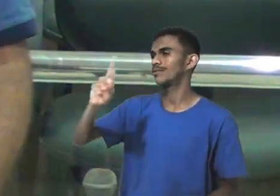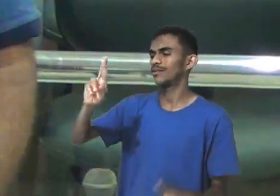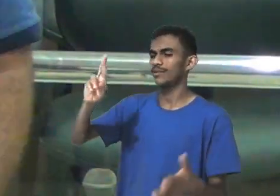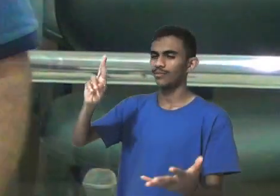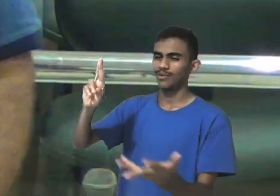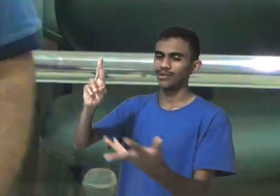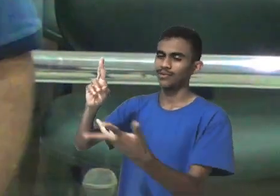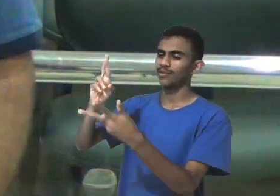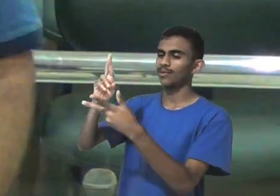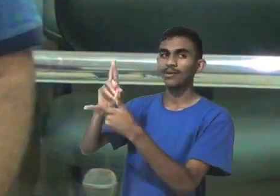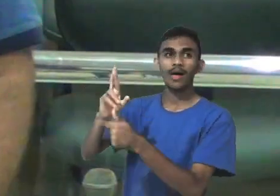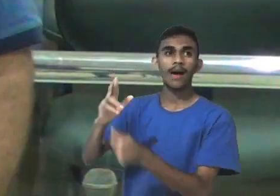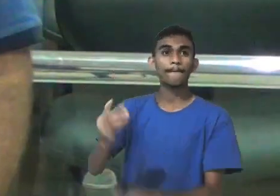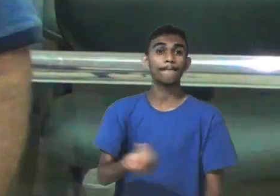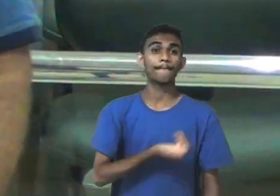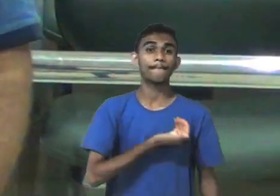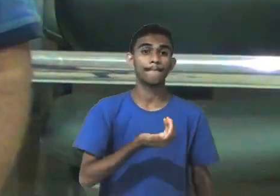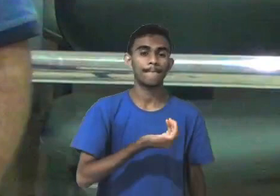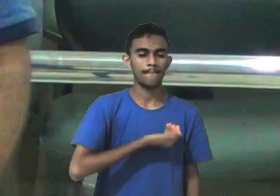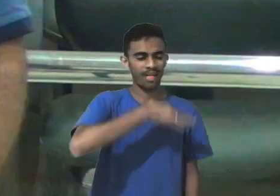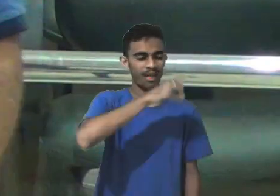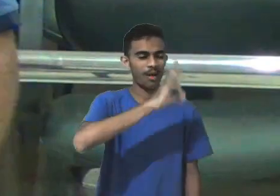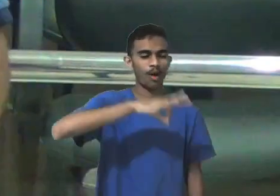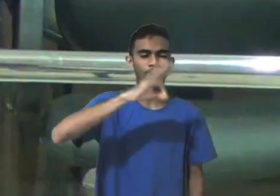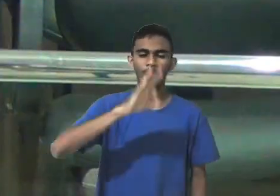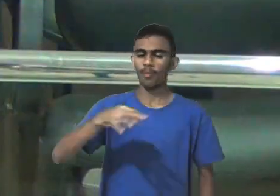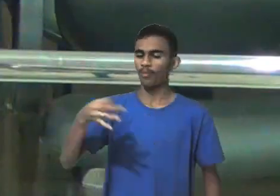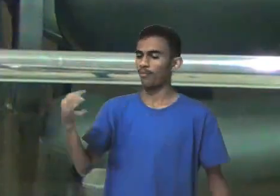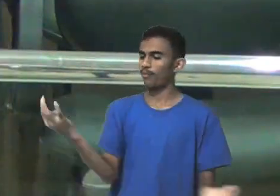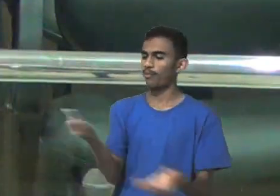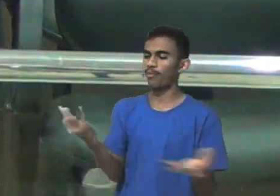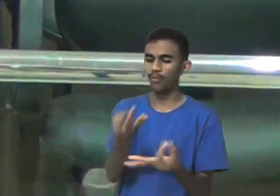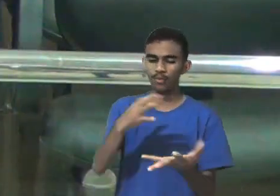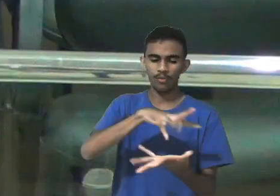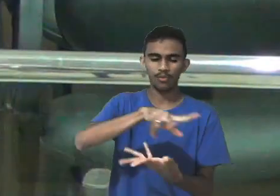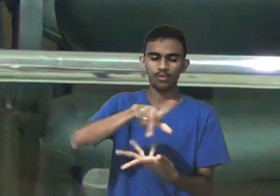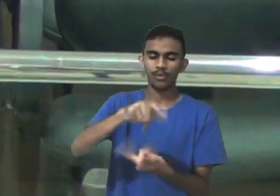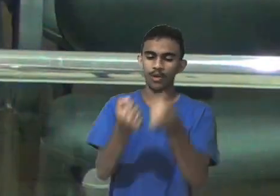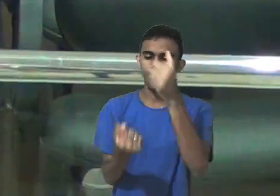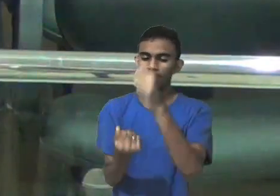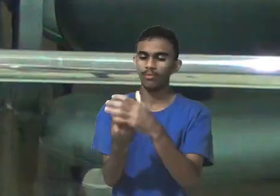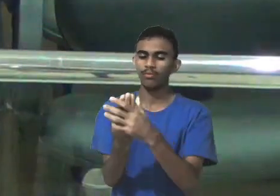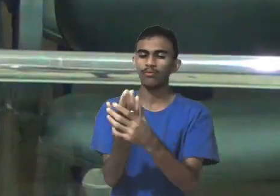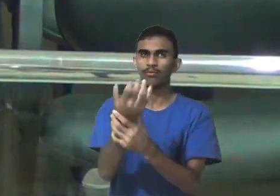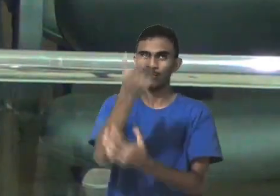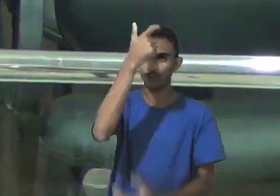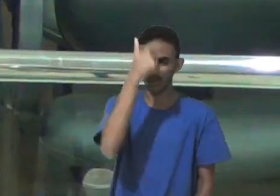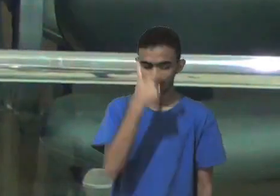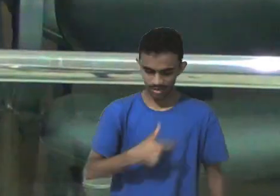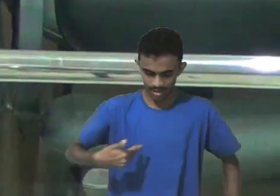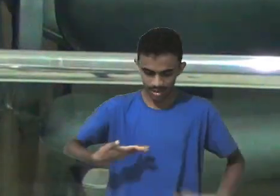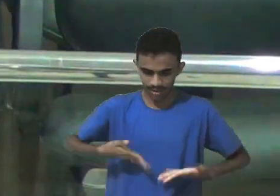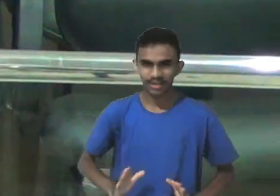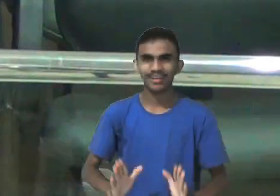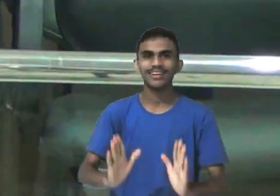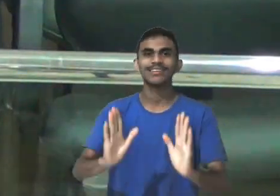autor, aquele que pintou com perfeição a